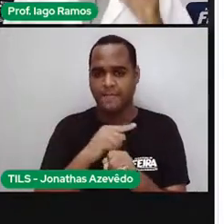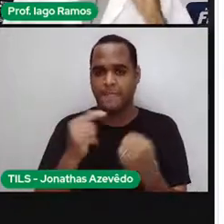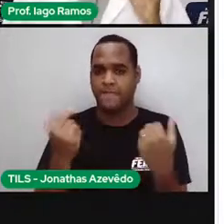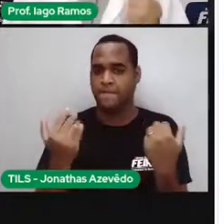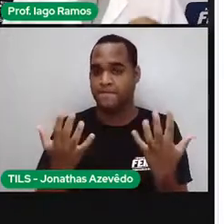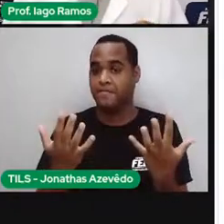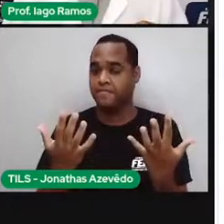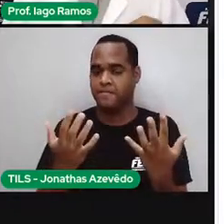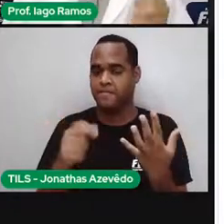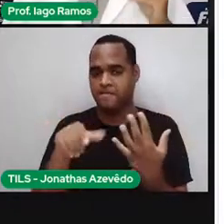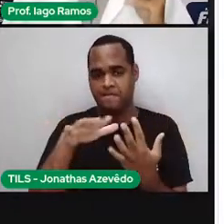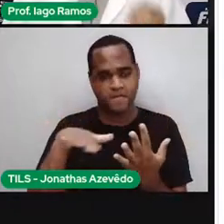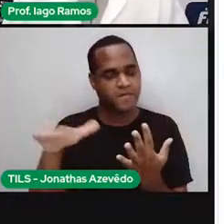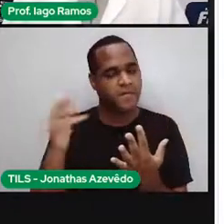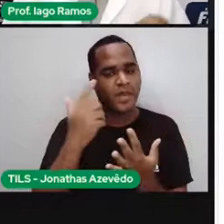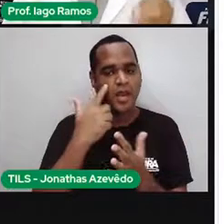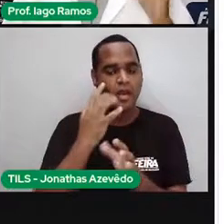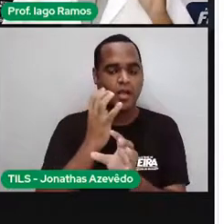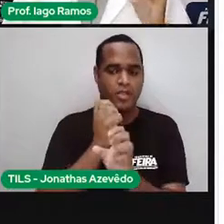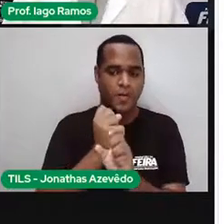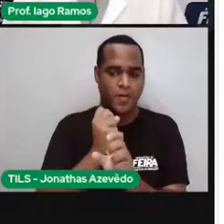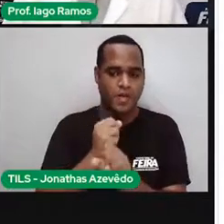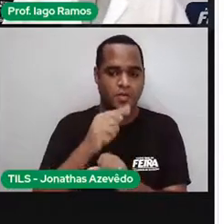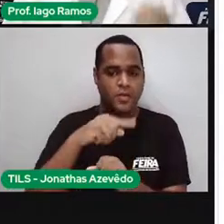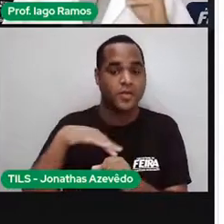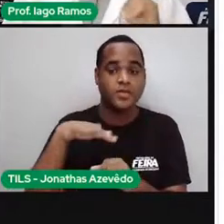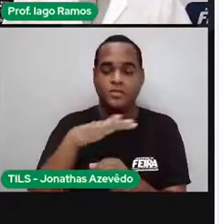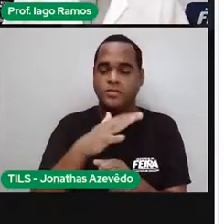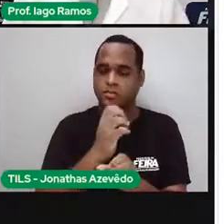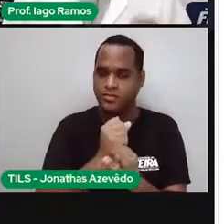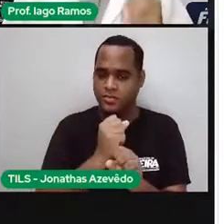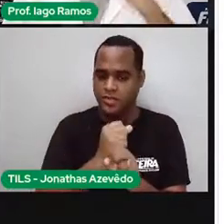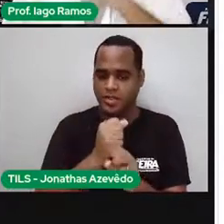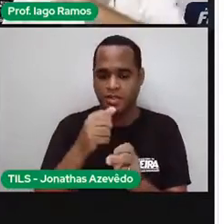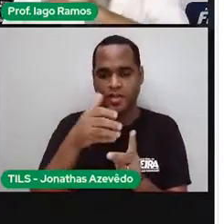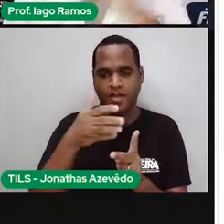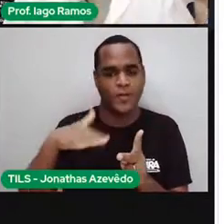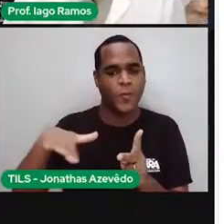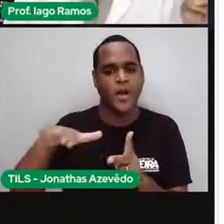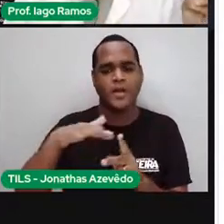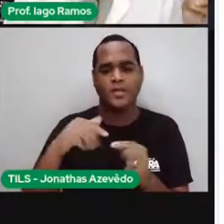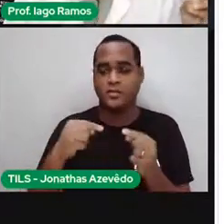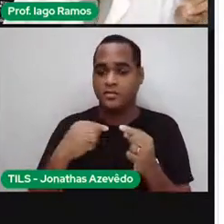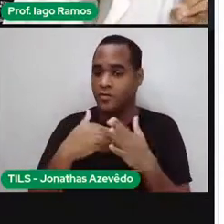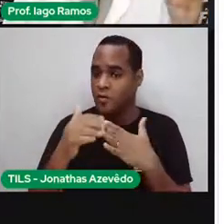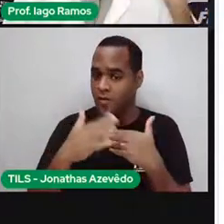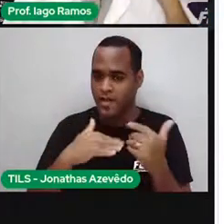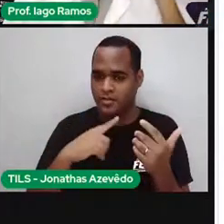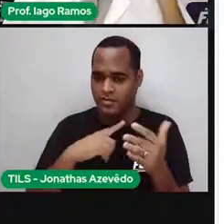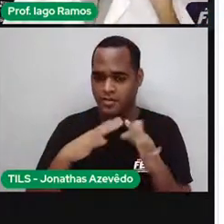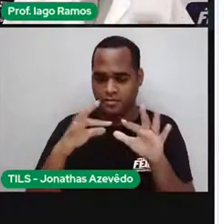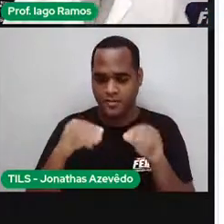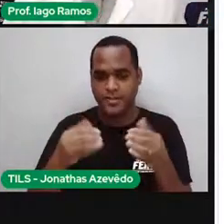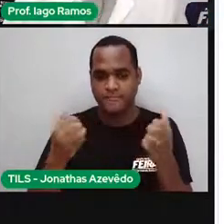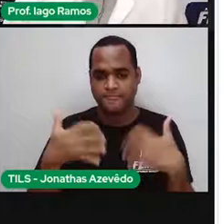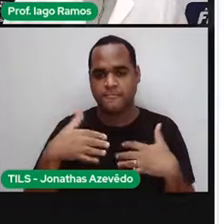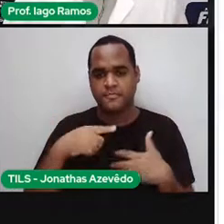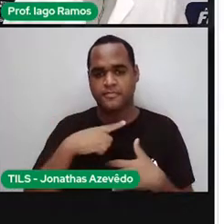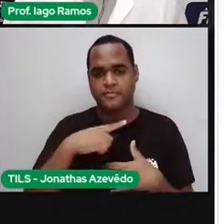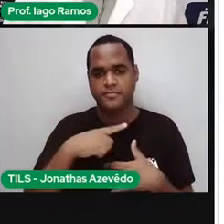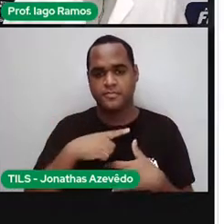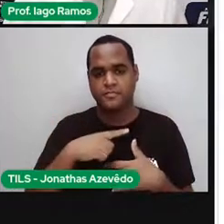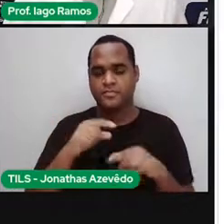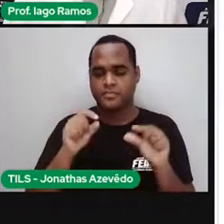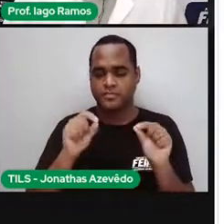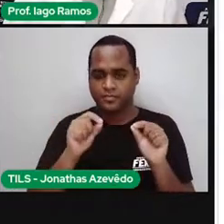fechar como é que a gente calcula a área de qualquer triângulo é só você pegar